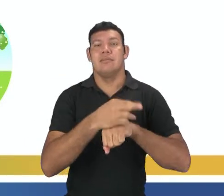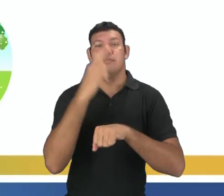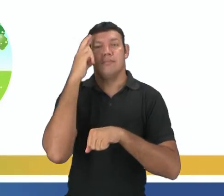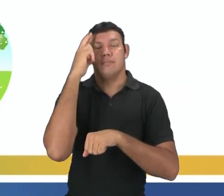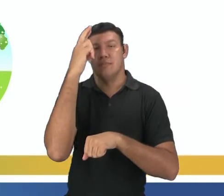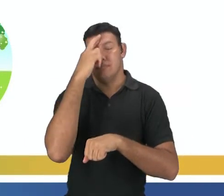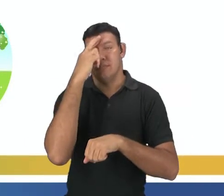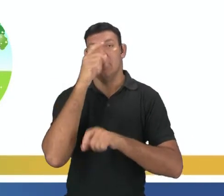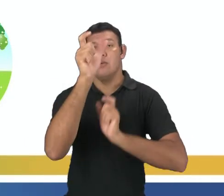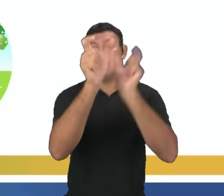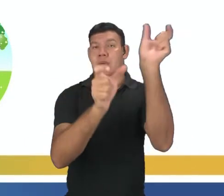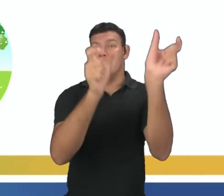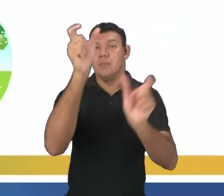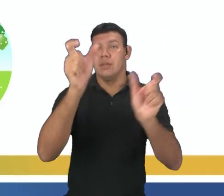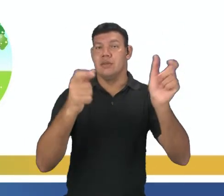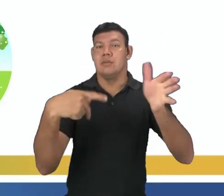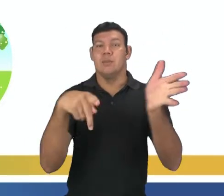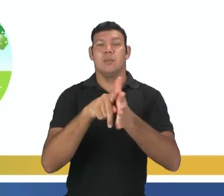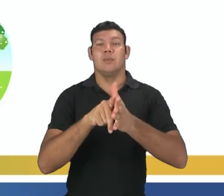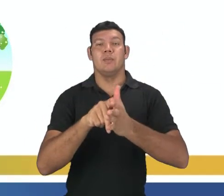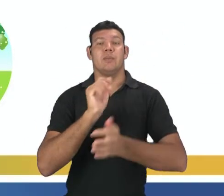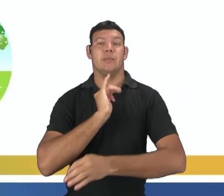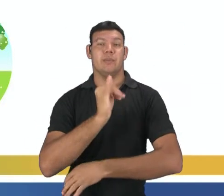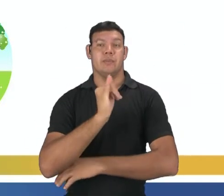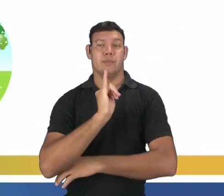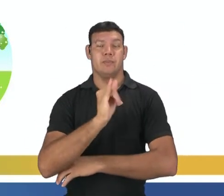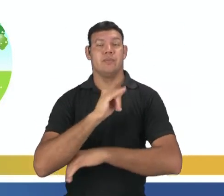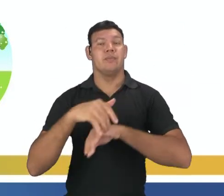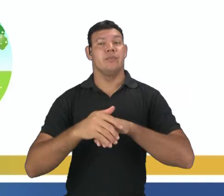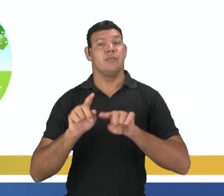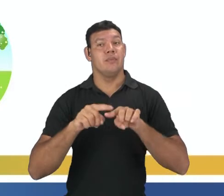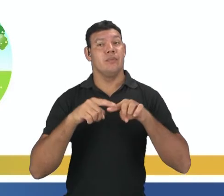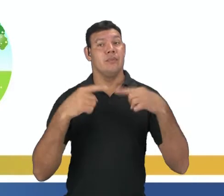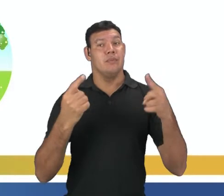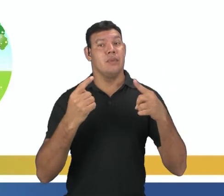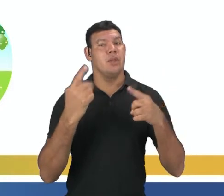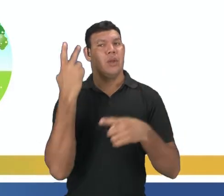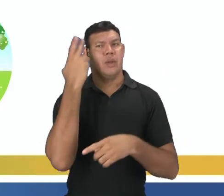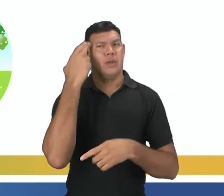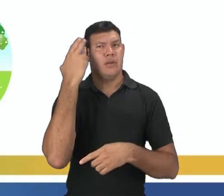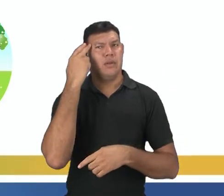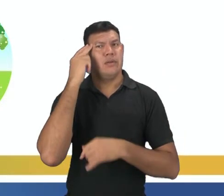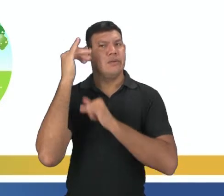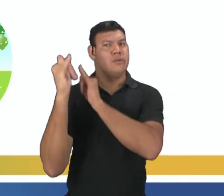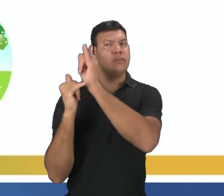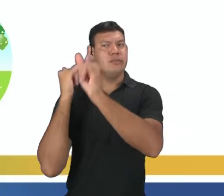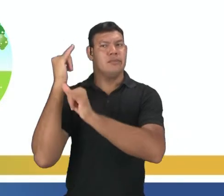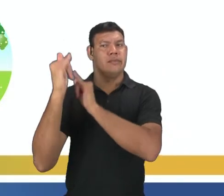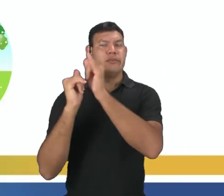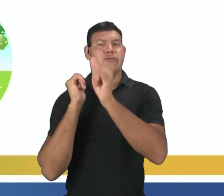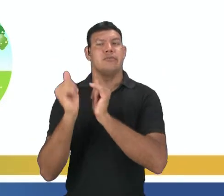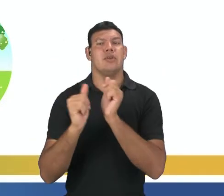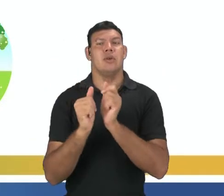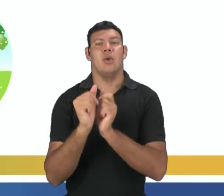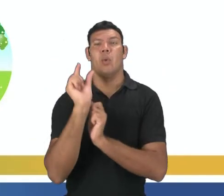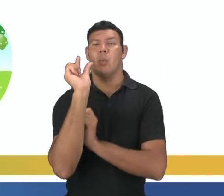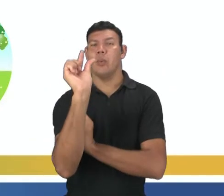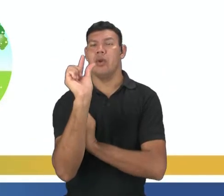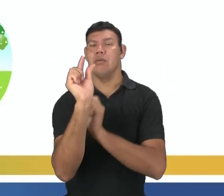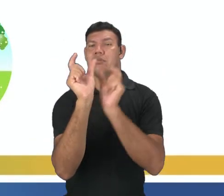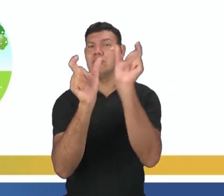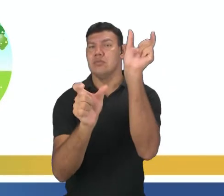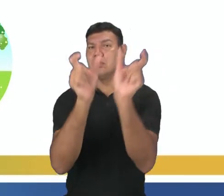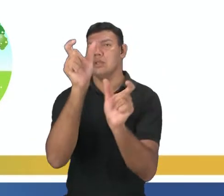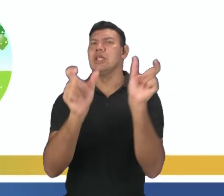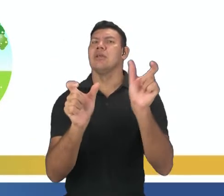as personagens da narrativa. Embora seja comum que o conto tenha poucas personagens, existem